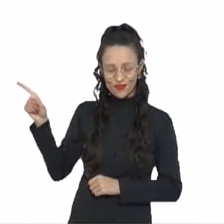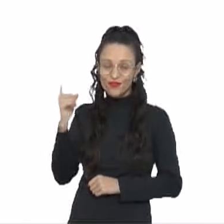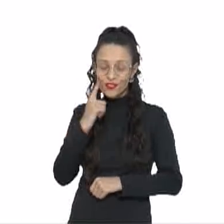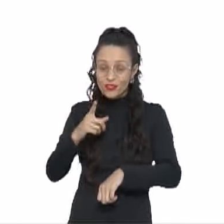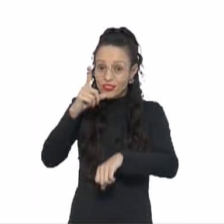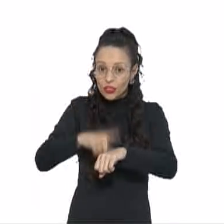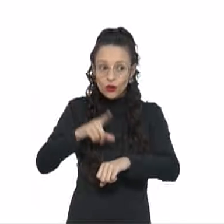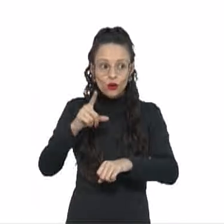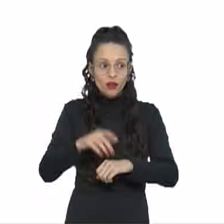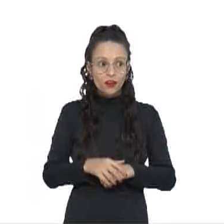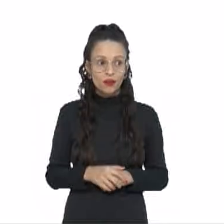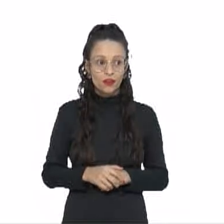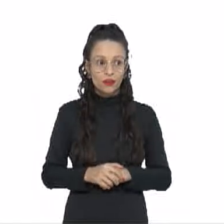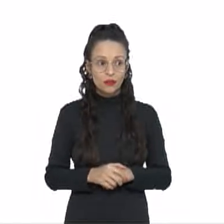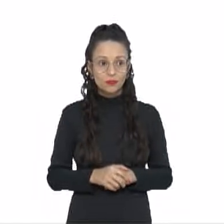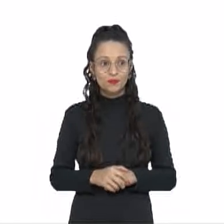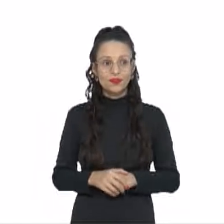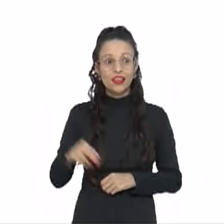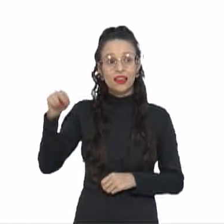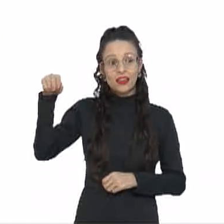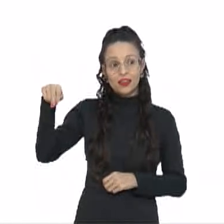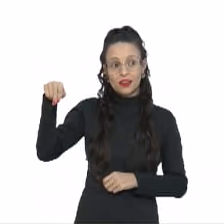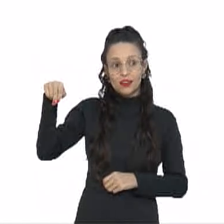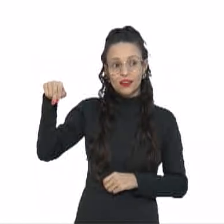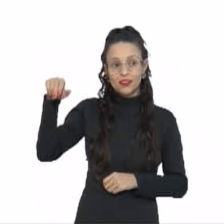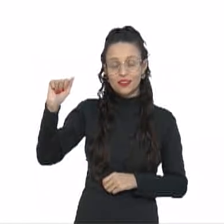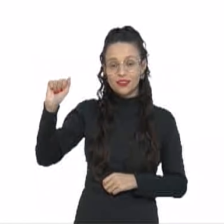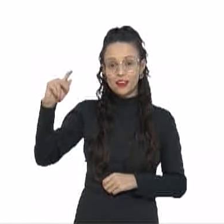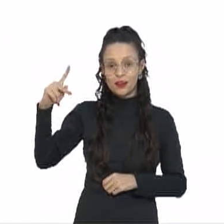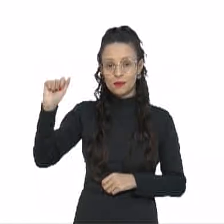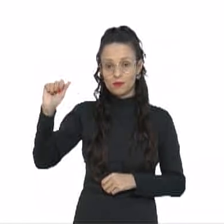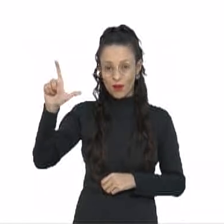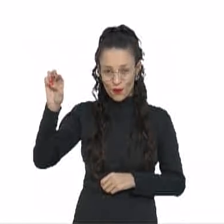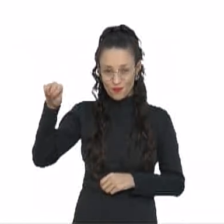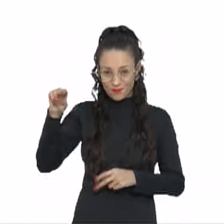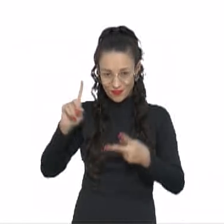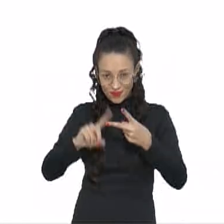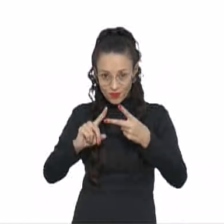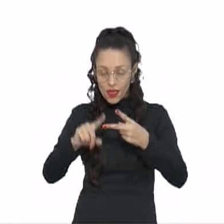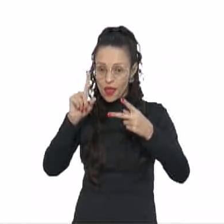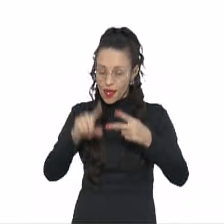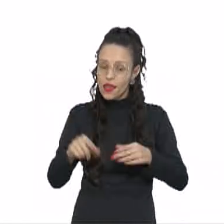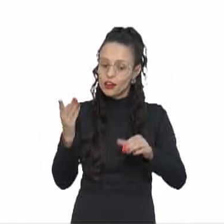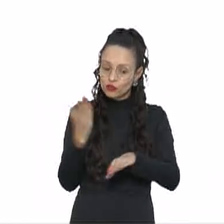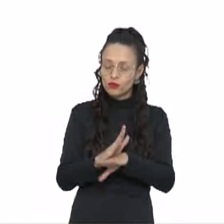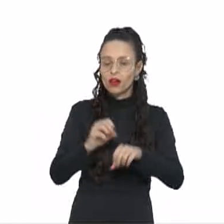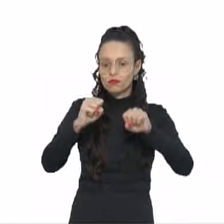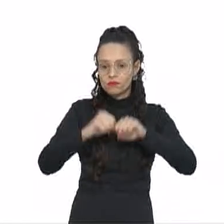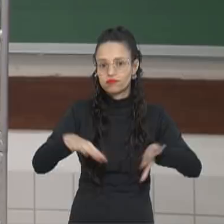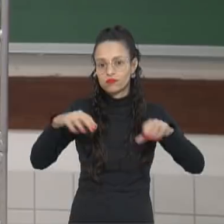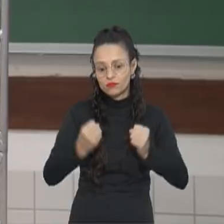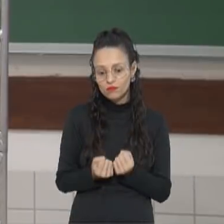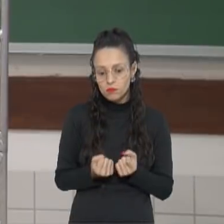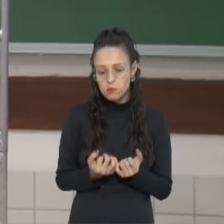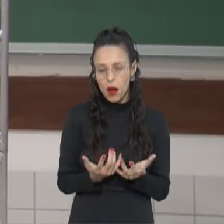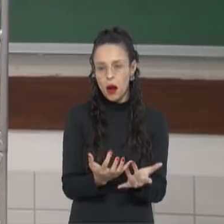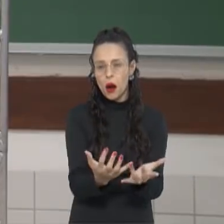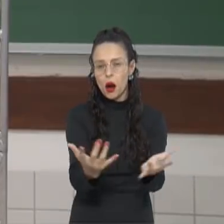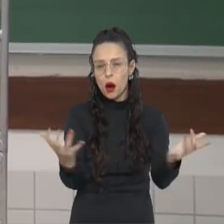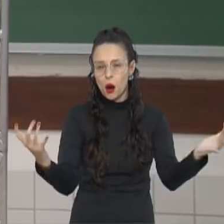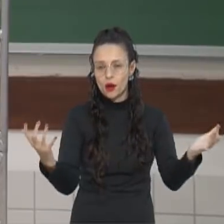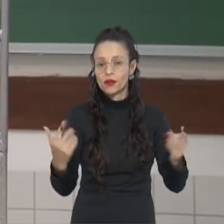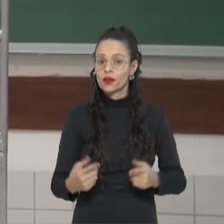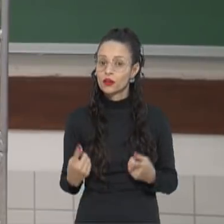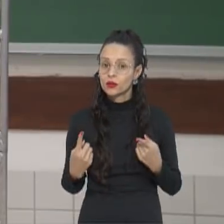Então, napalm ajudava a criar bombas incendiárias e eram usados contra a